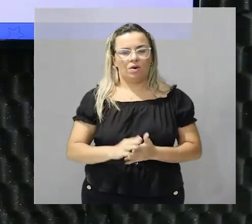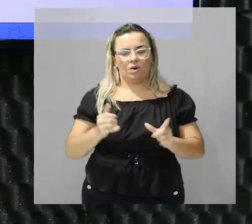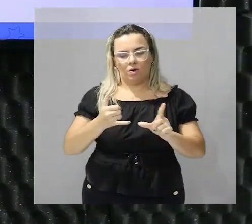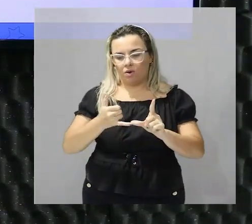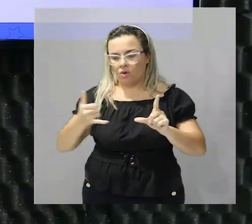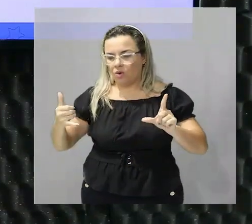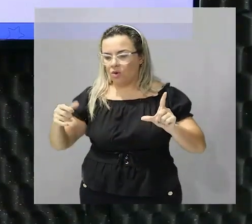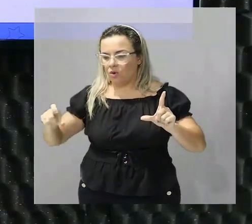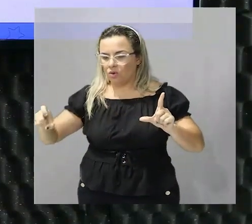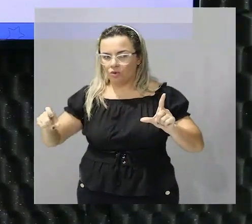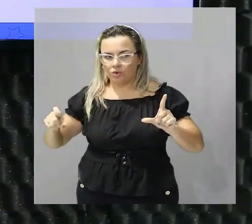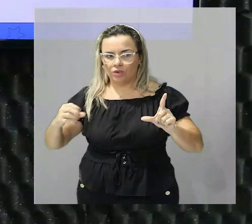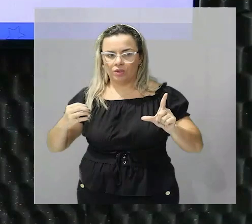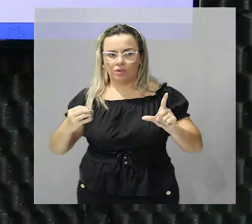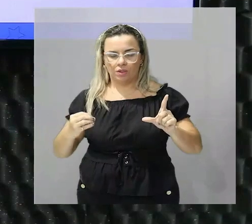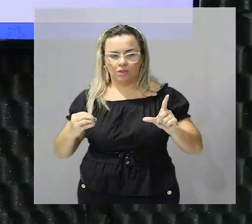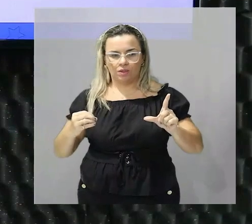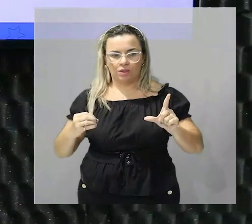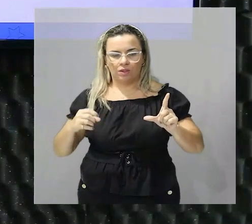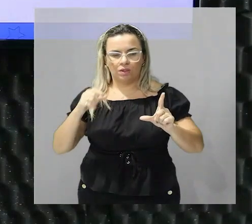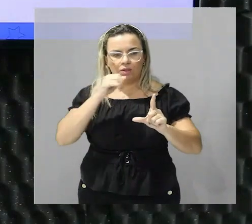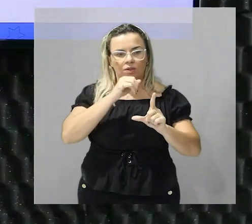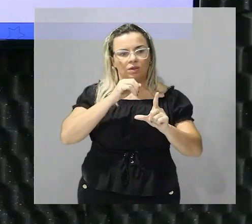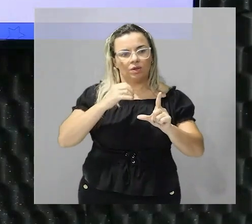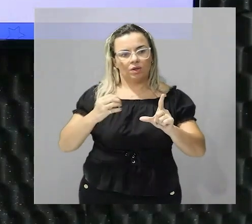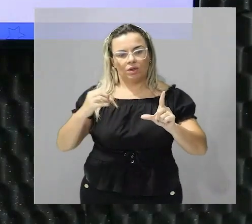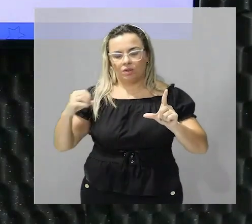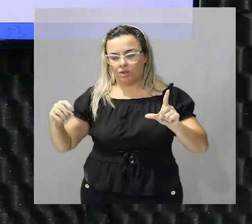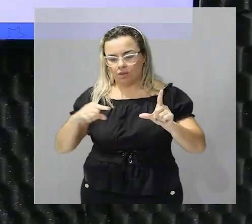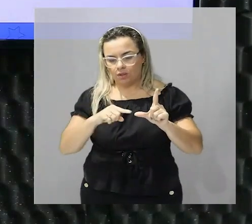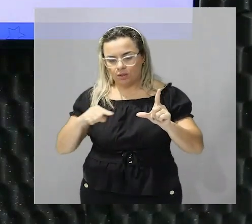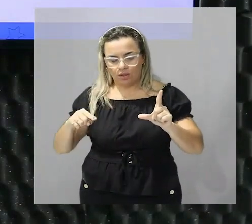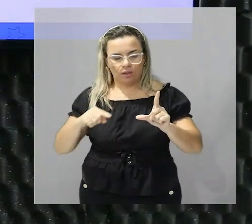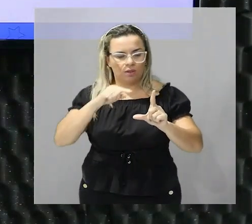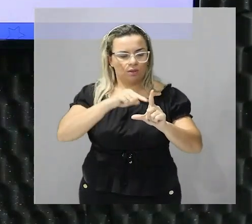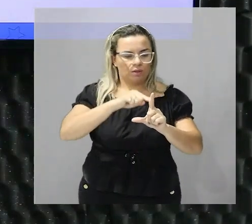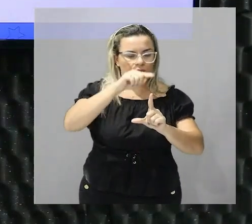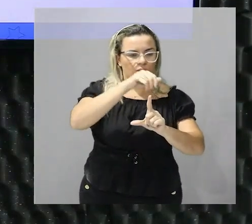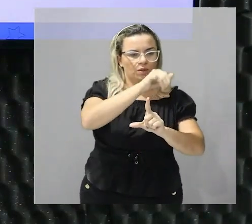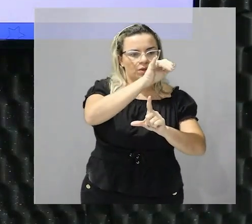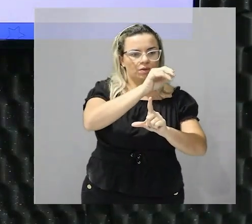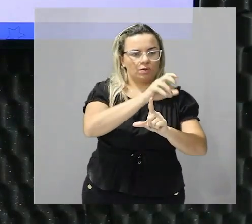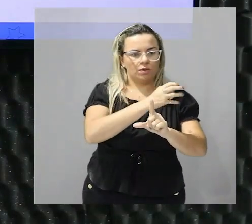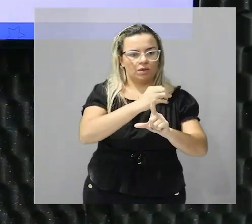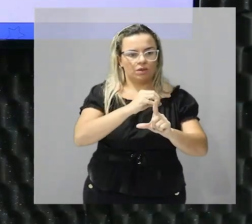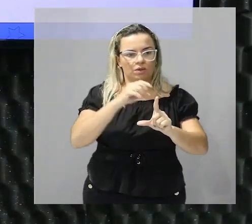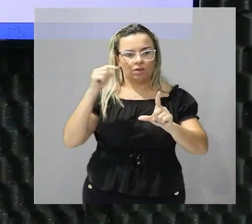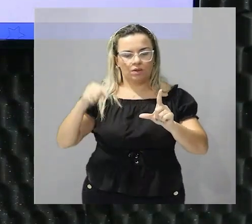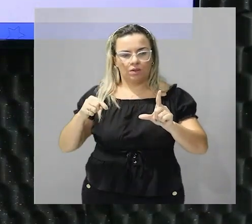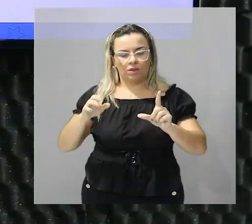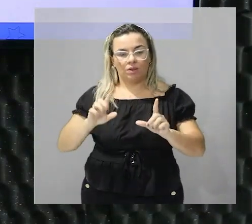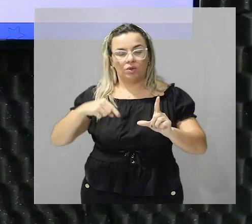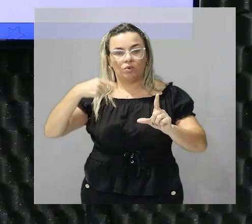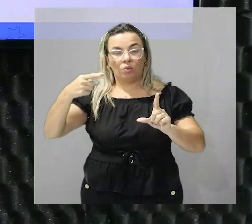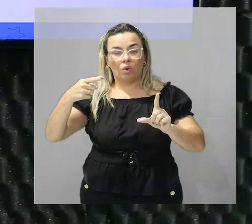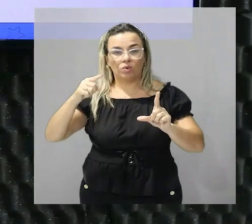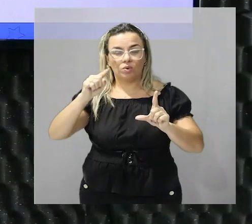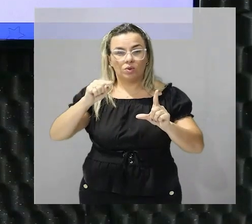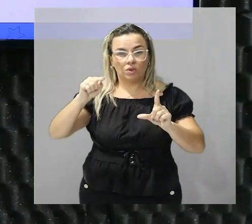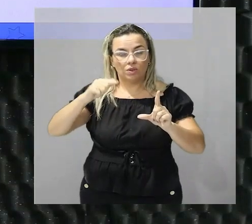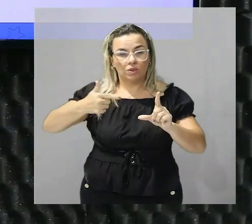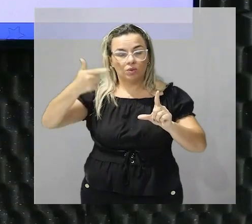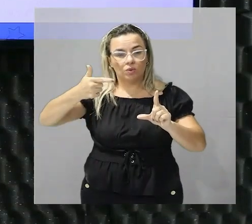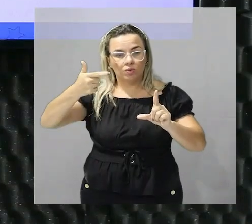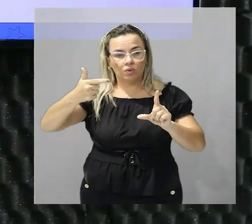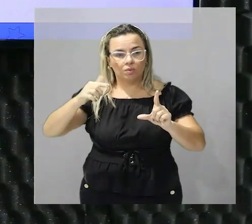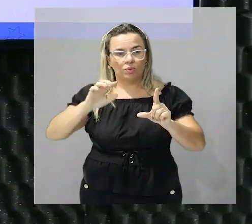é 50, e o segundo ponto representado pelo 500 e 0, tá? Então, X, 500 e Y é